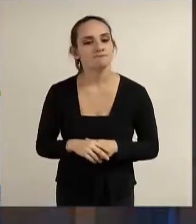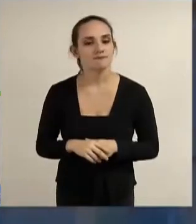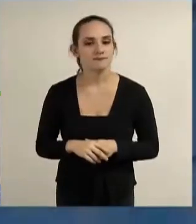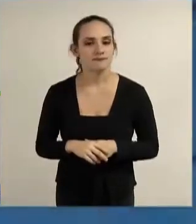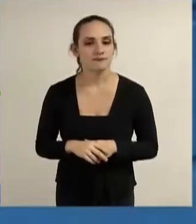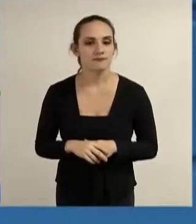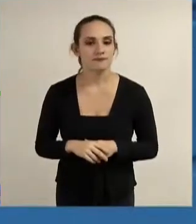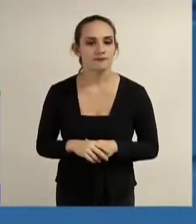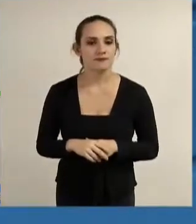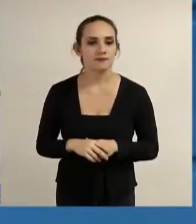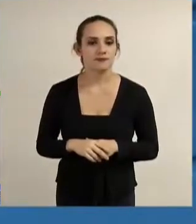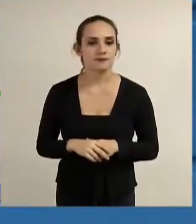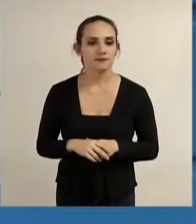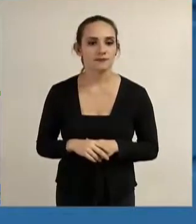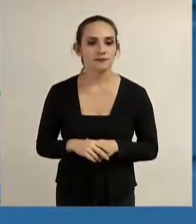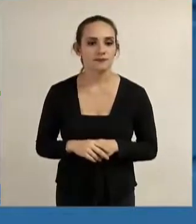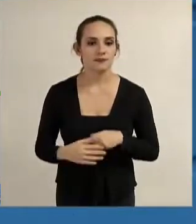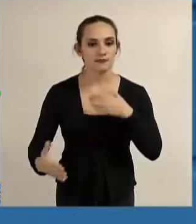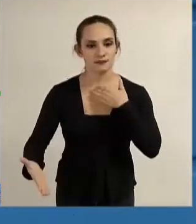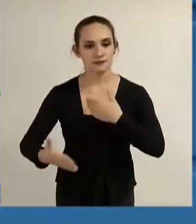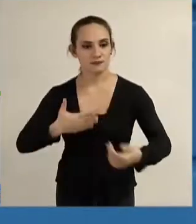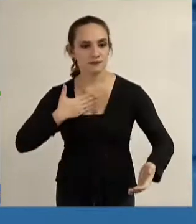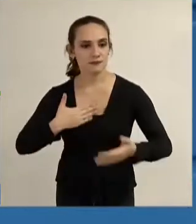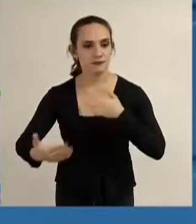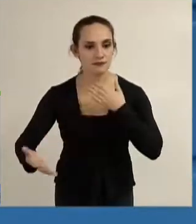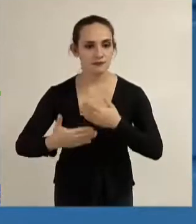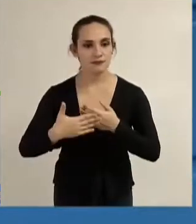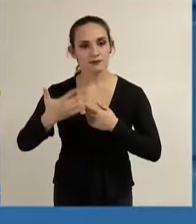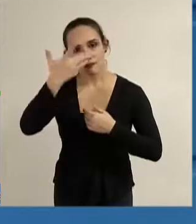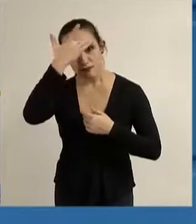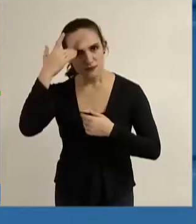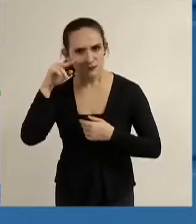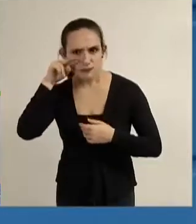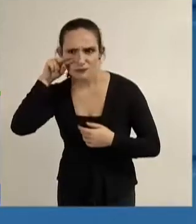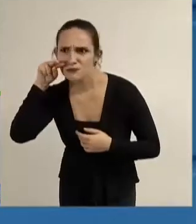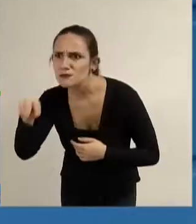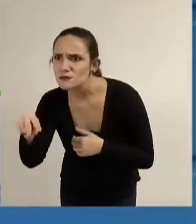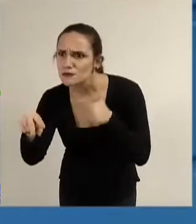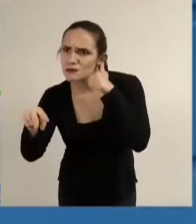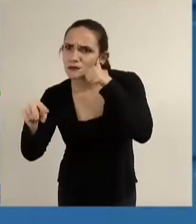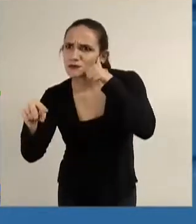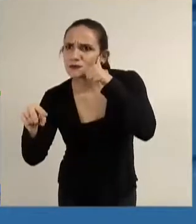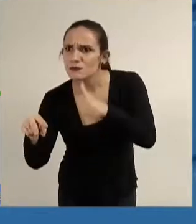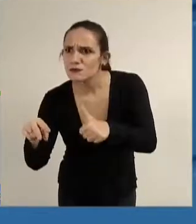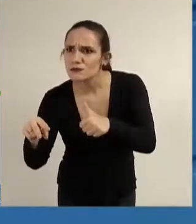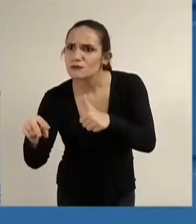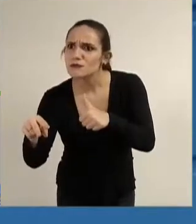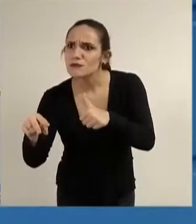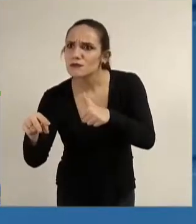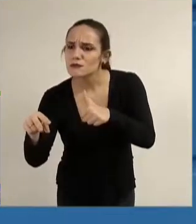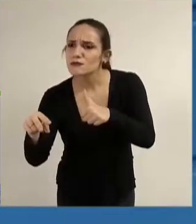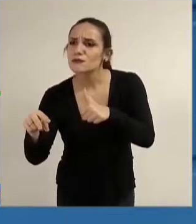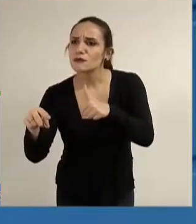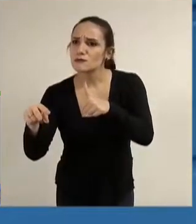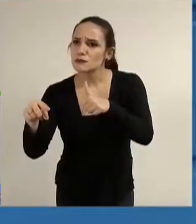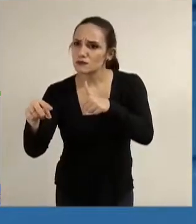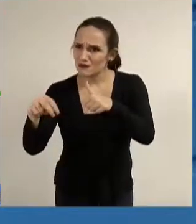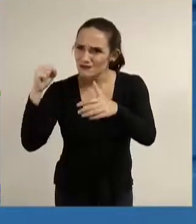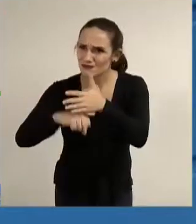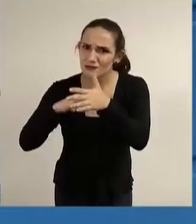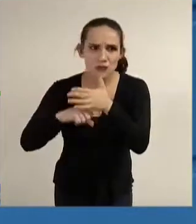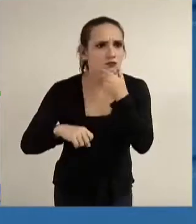aquele que presenciar uma agressão a uma mulher, ele deve chamar a